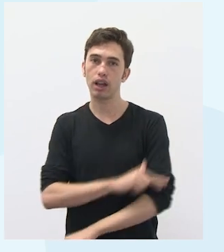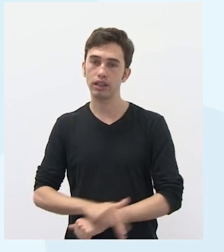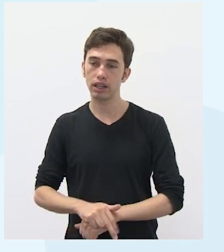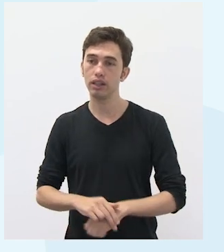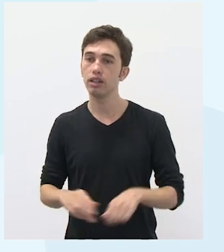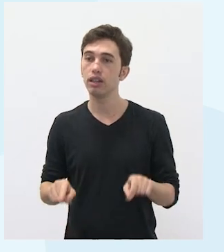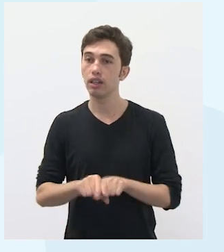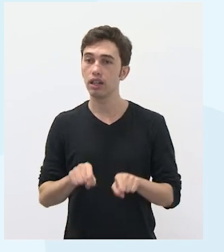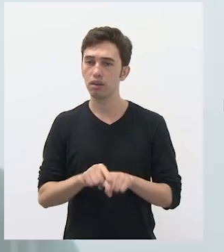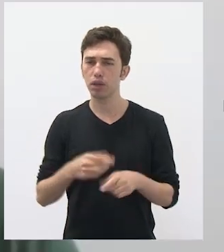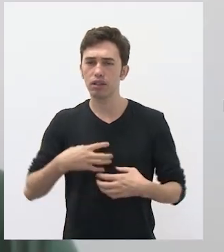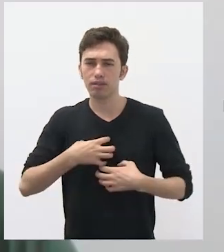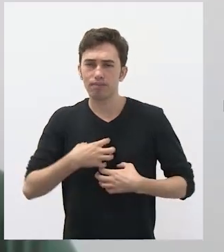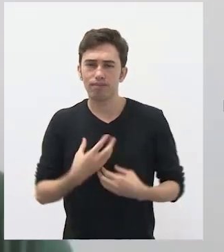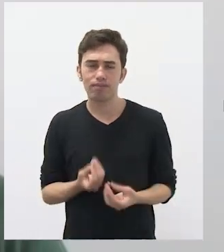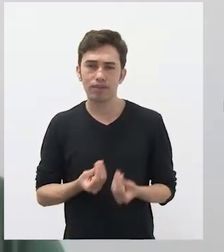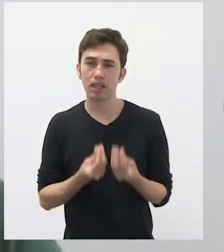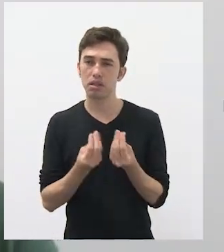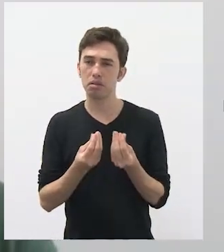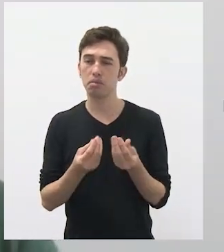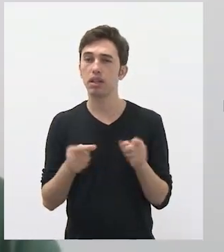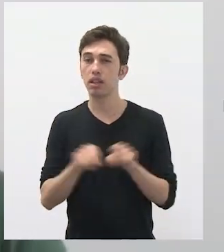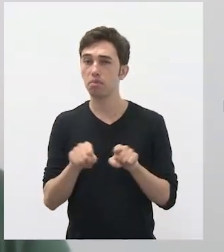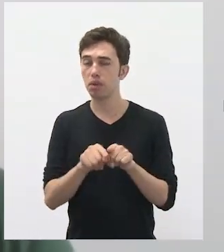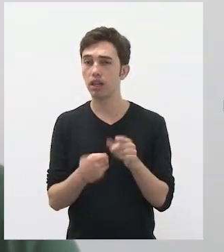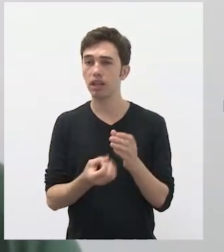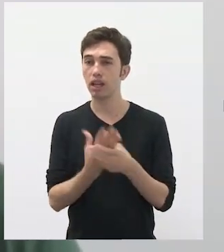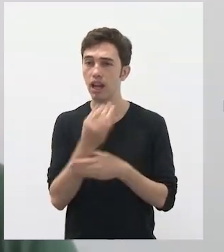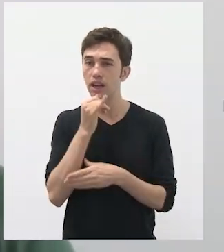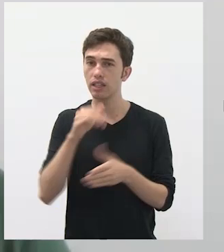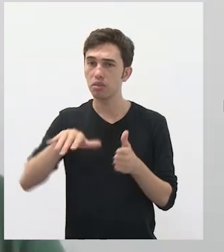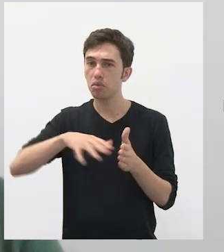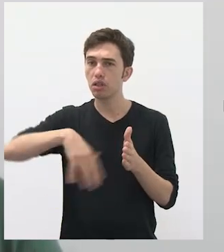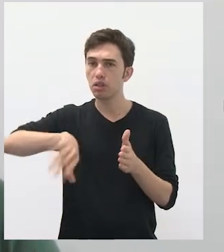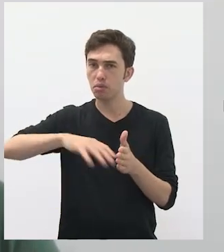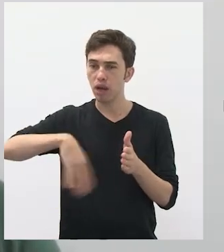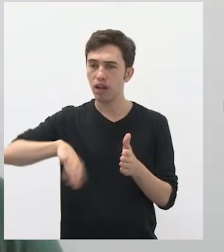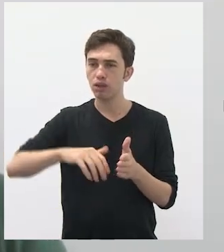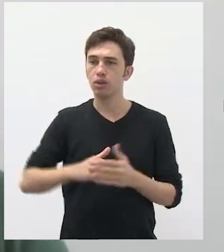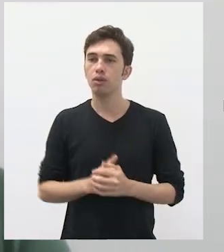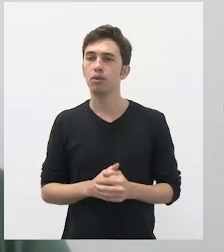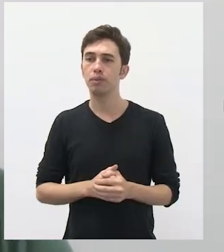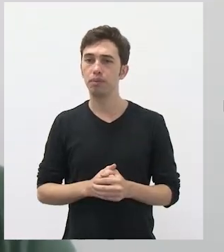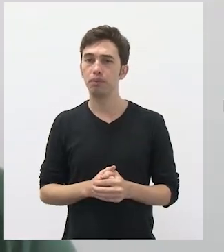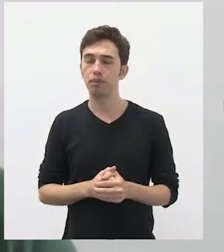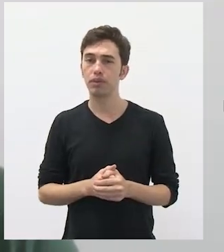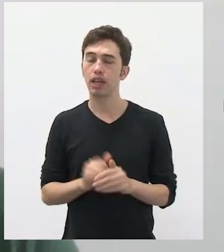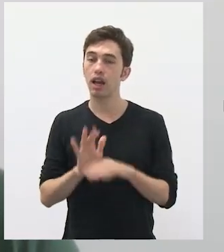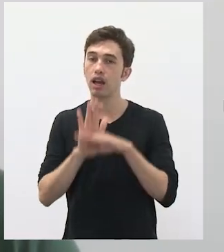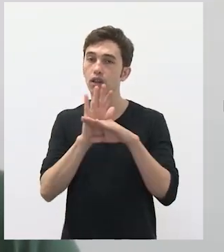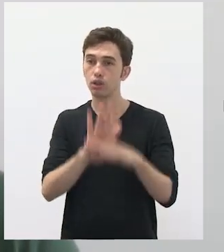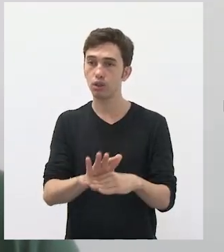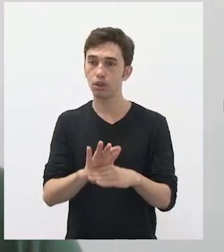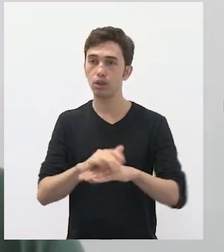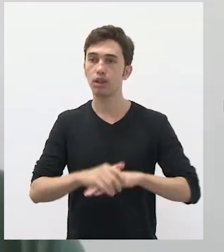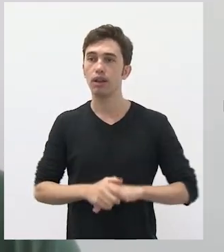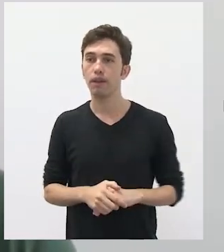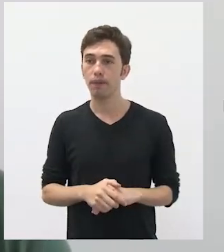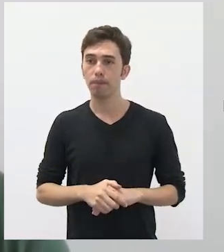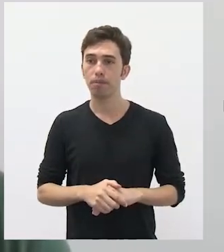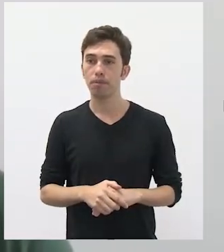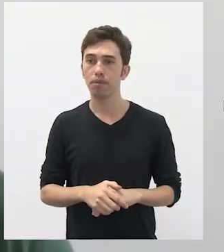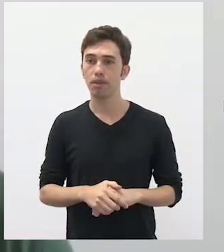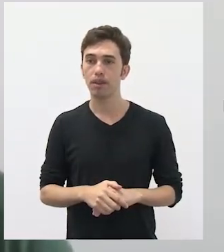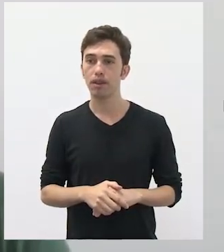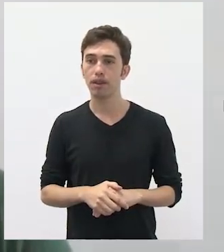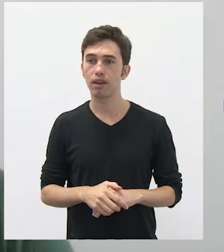inclusive espaços para perceber esse espaço, ele ele possibilita também a ser todo aproveitado